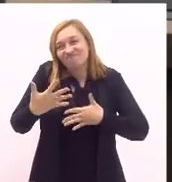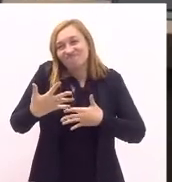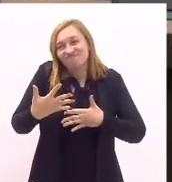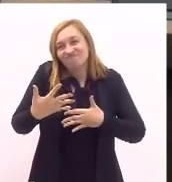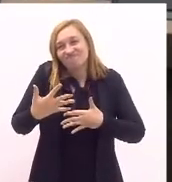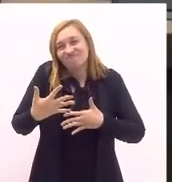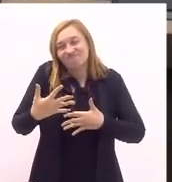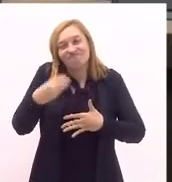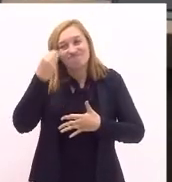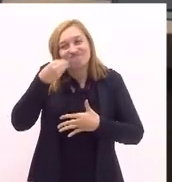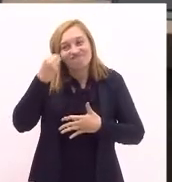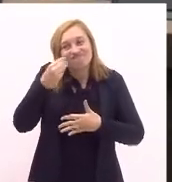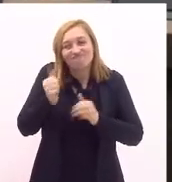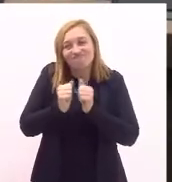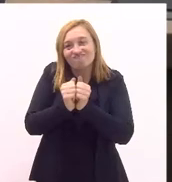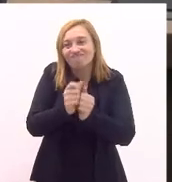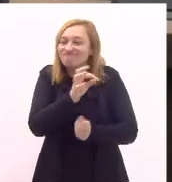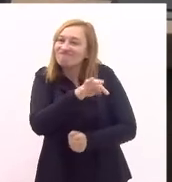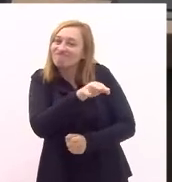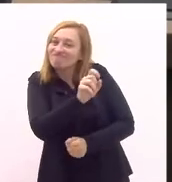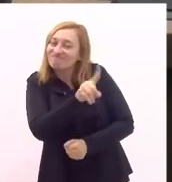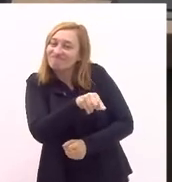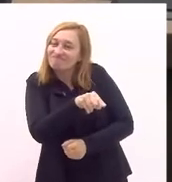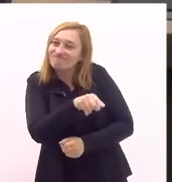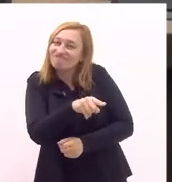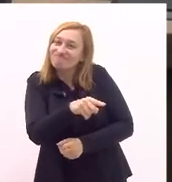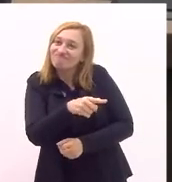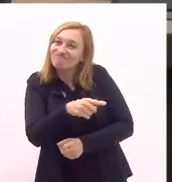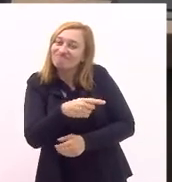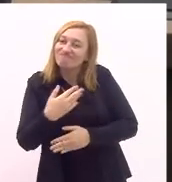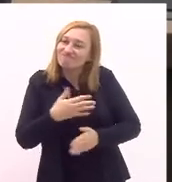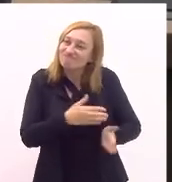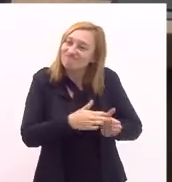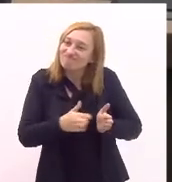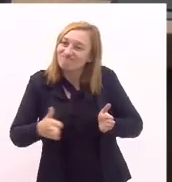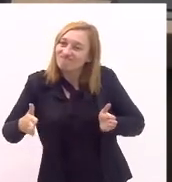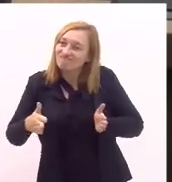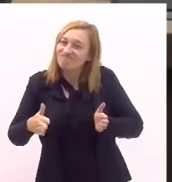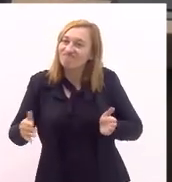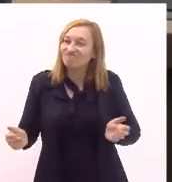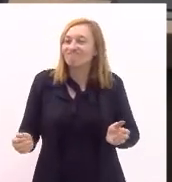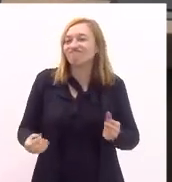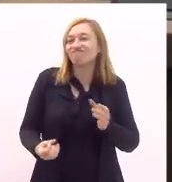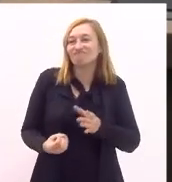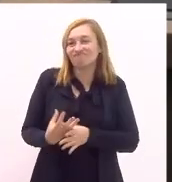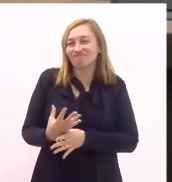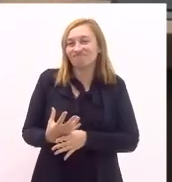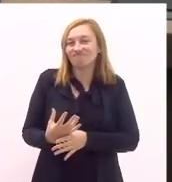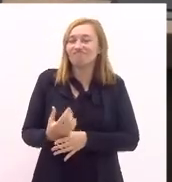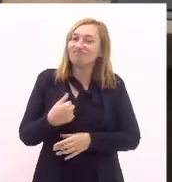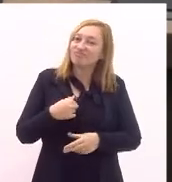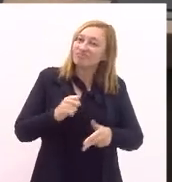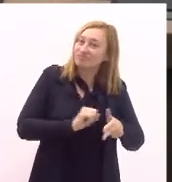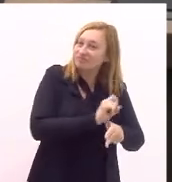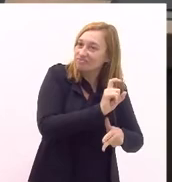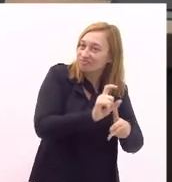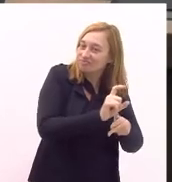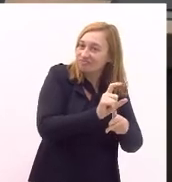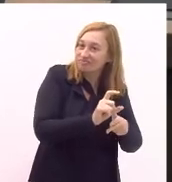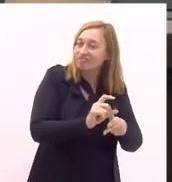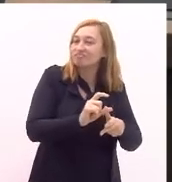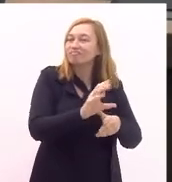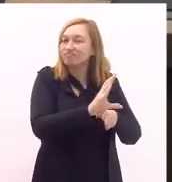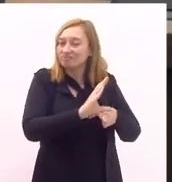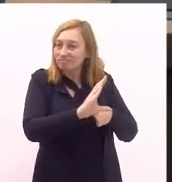conviver com Bené e nós convivemos muito no processo constituinte eu não executivo no Conselho